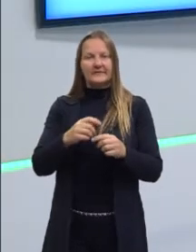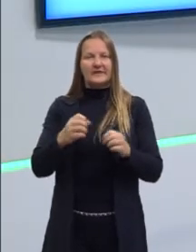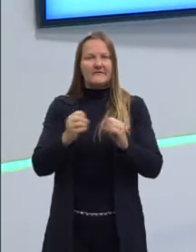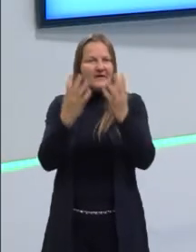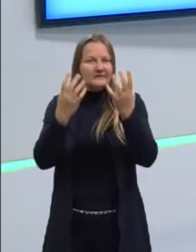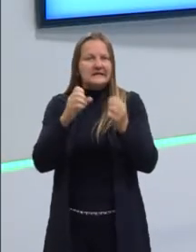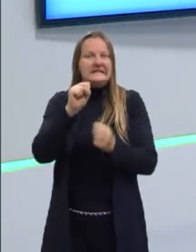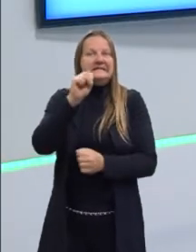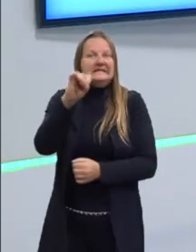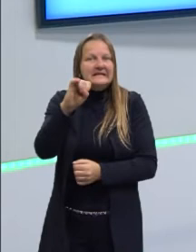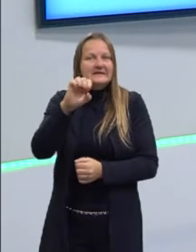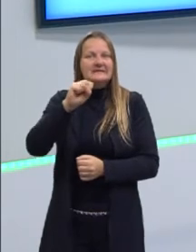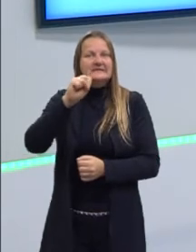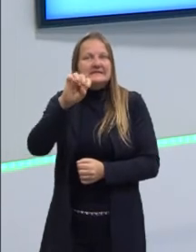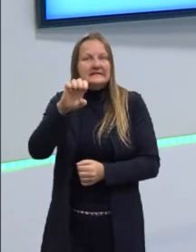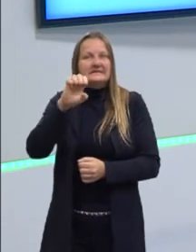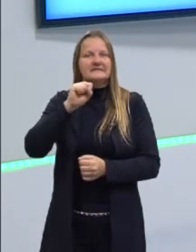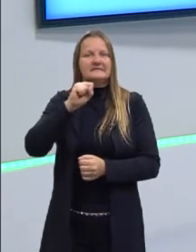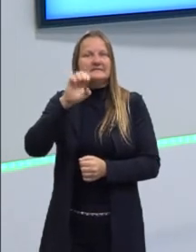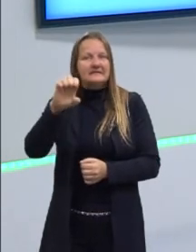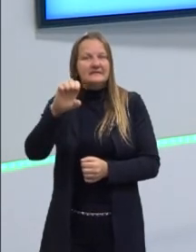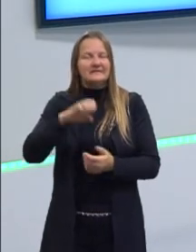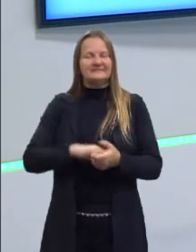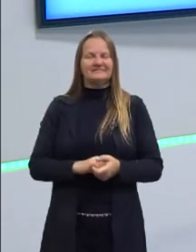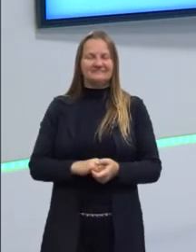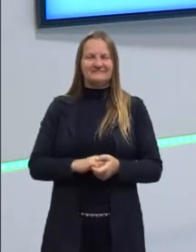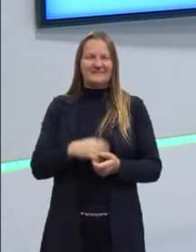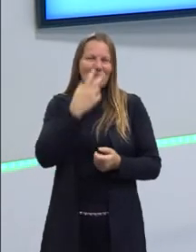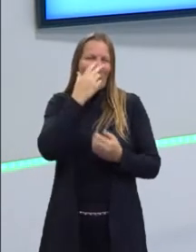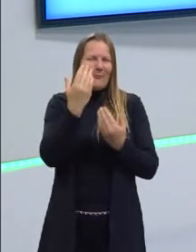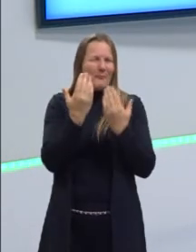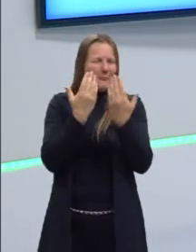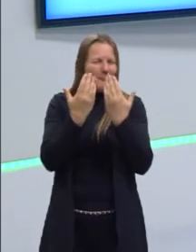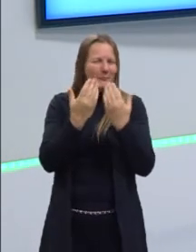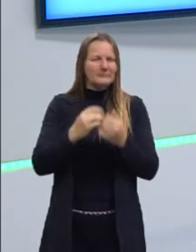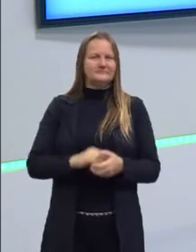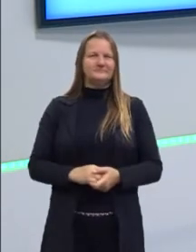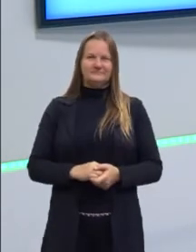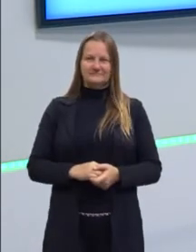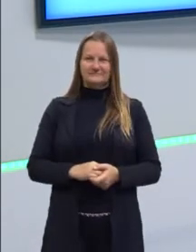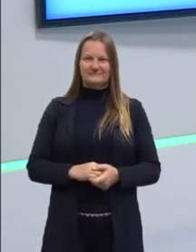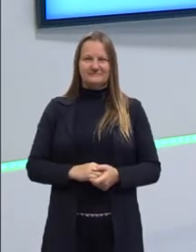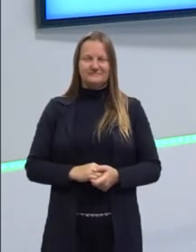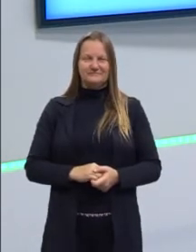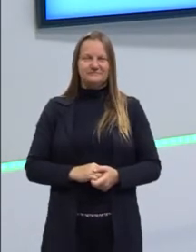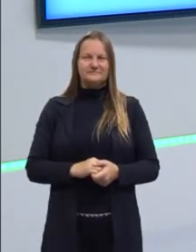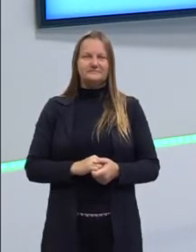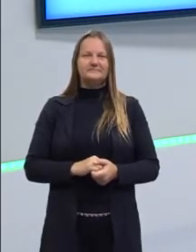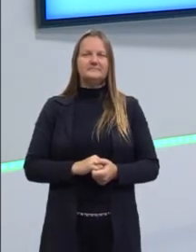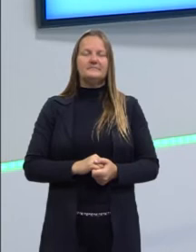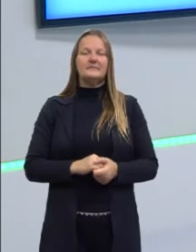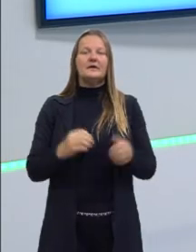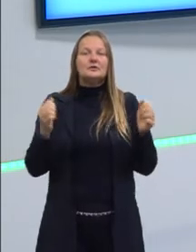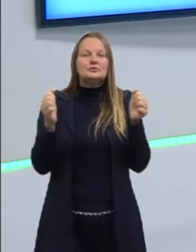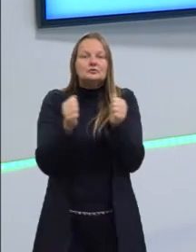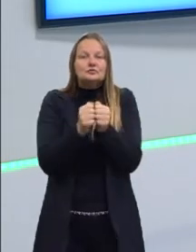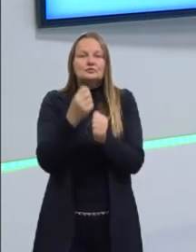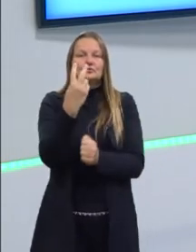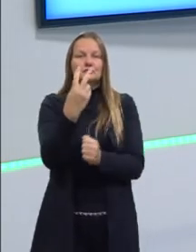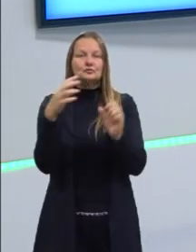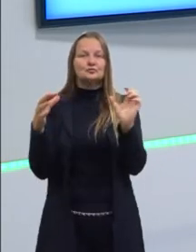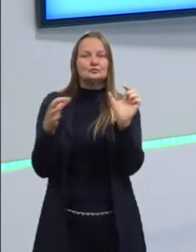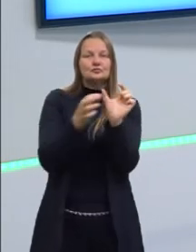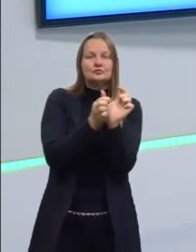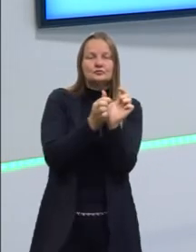festa se você se comportaram eu dou um presente né então a gente tem uma comparação seguida ali